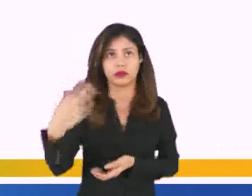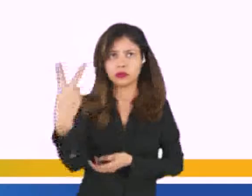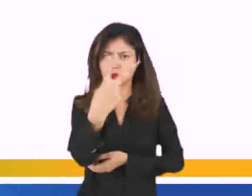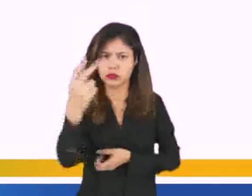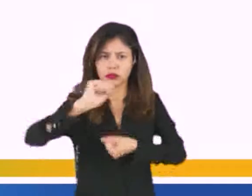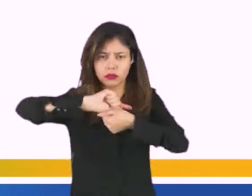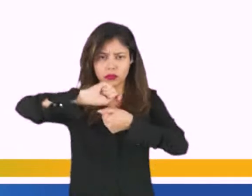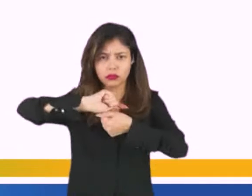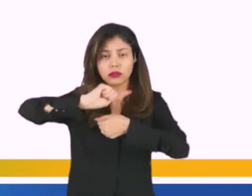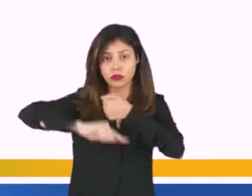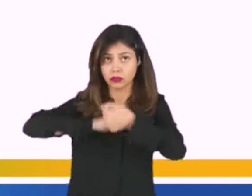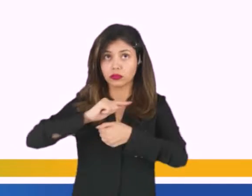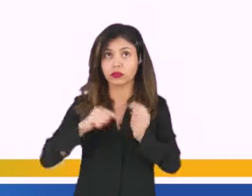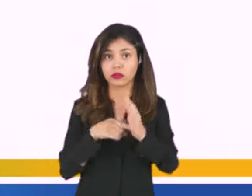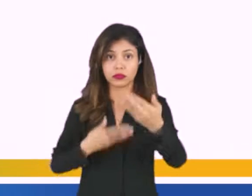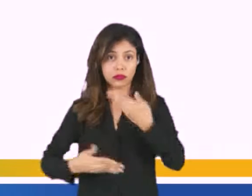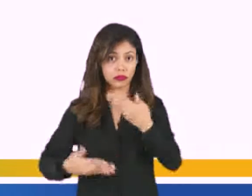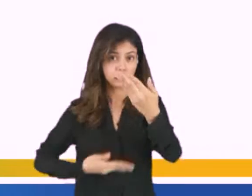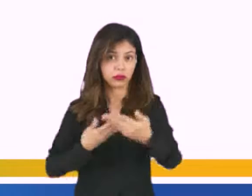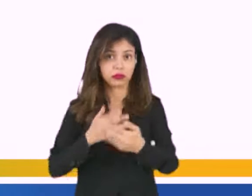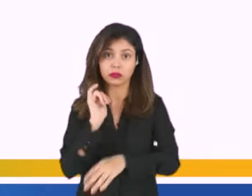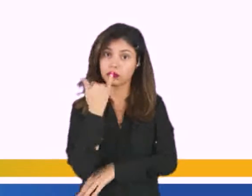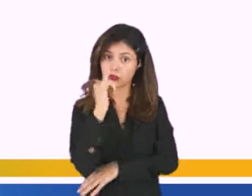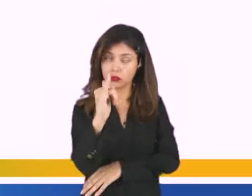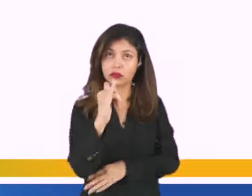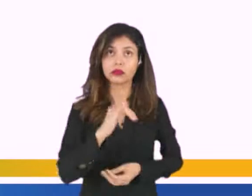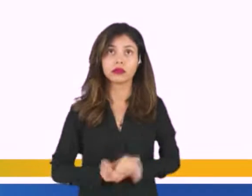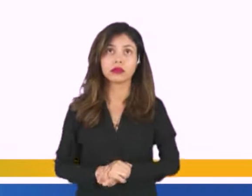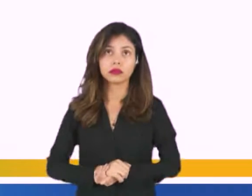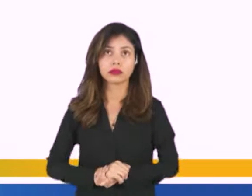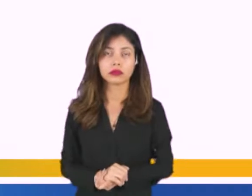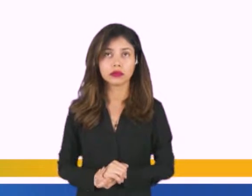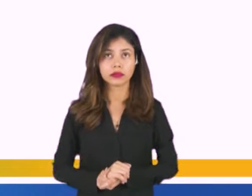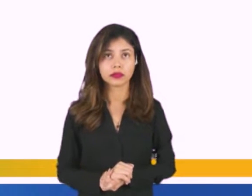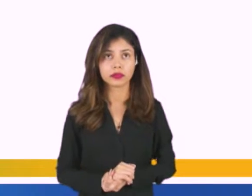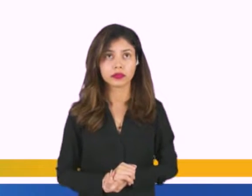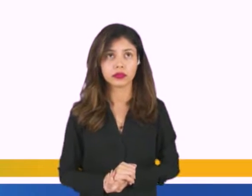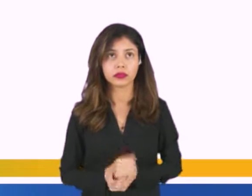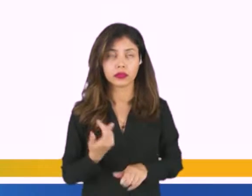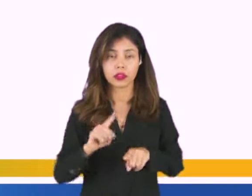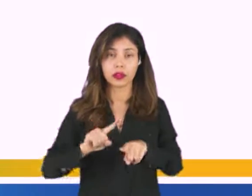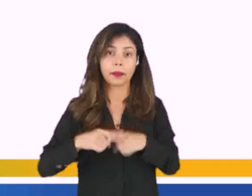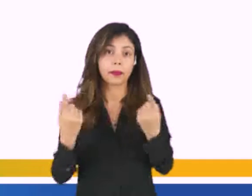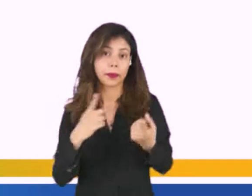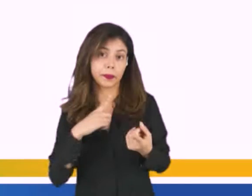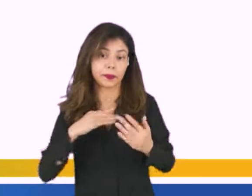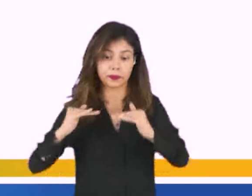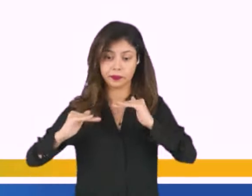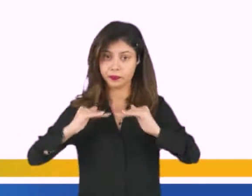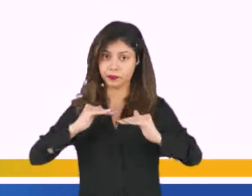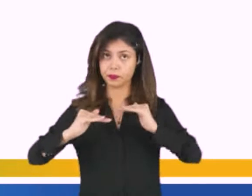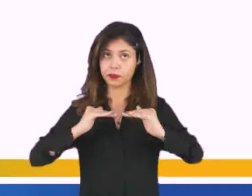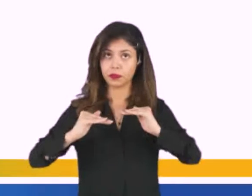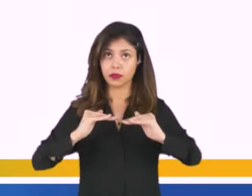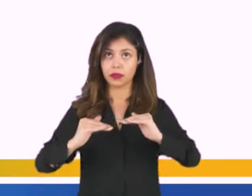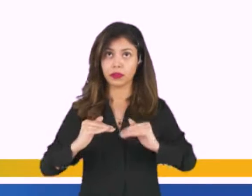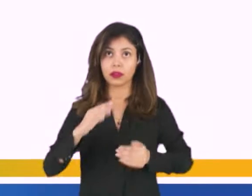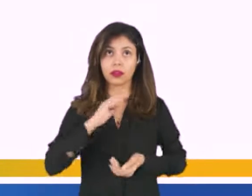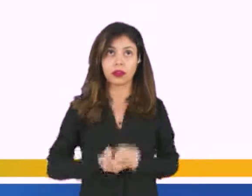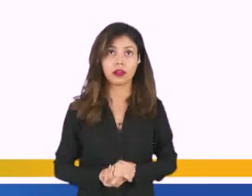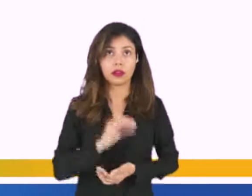dois átomos, né, compartilham elétrons e existe uma estabilidade segundo a regra do